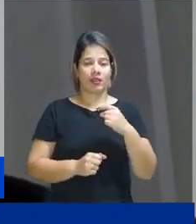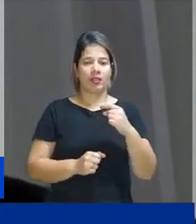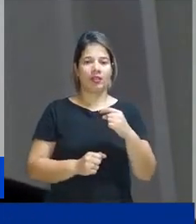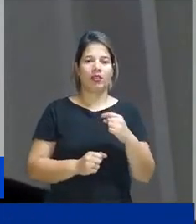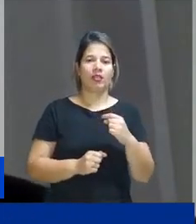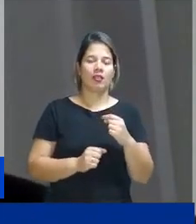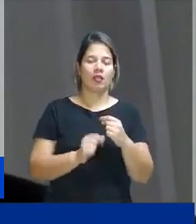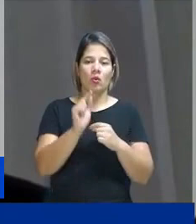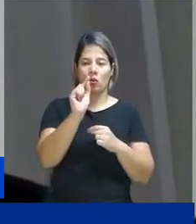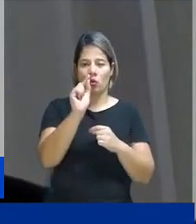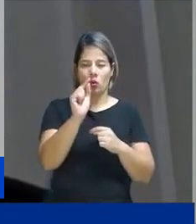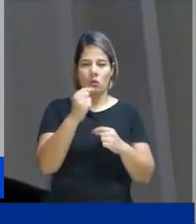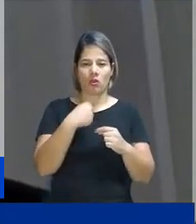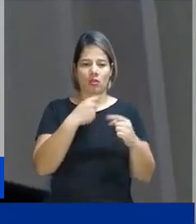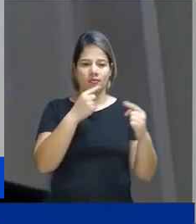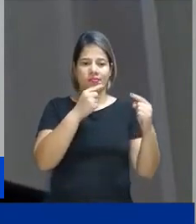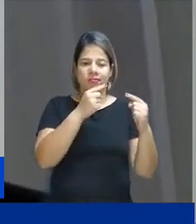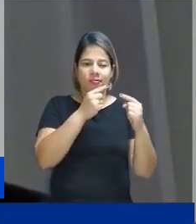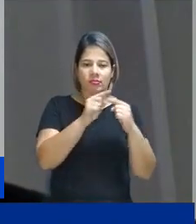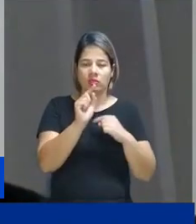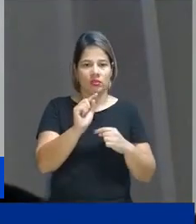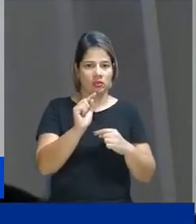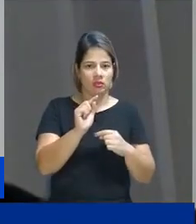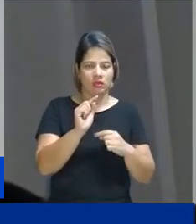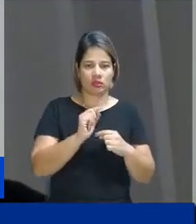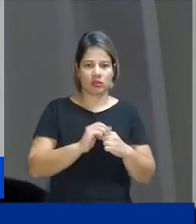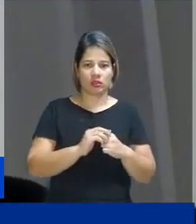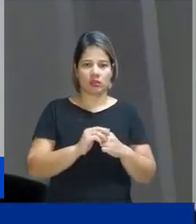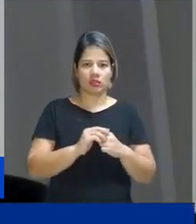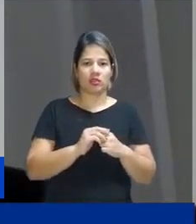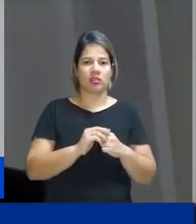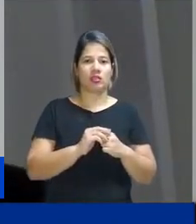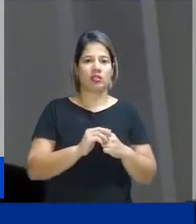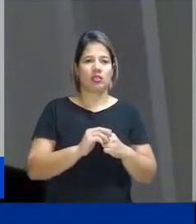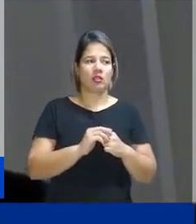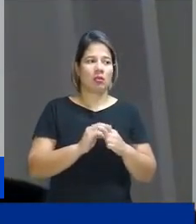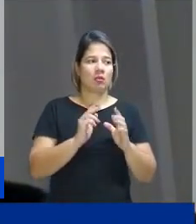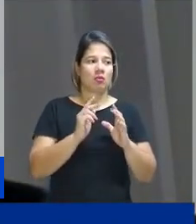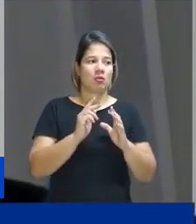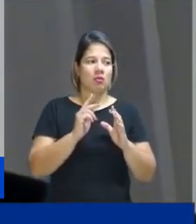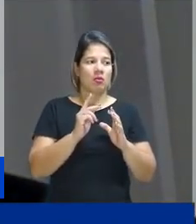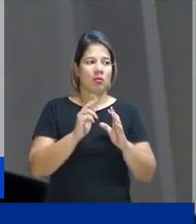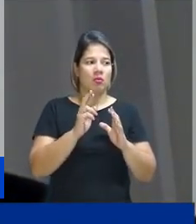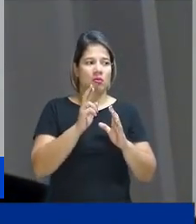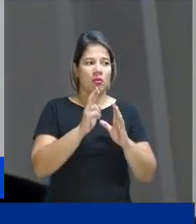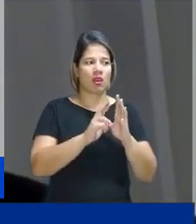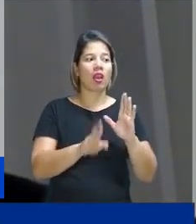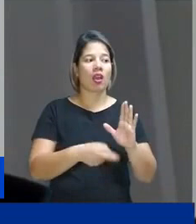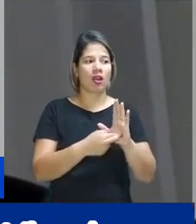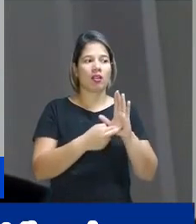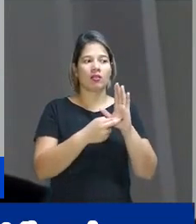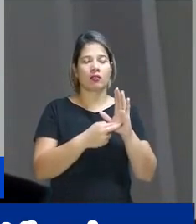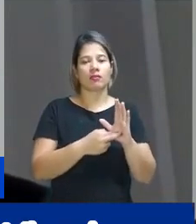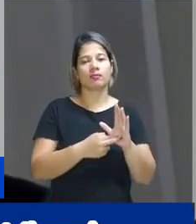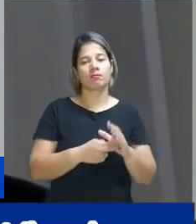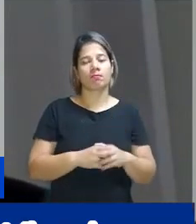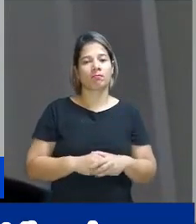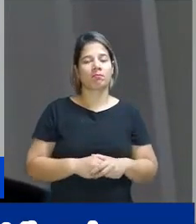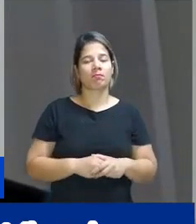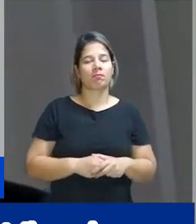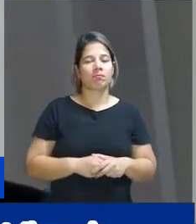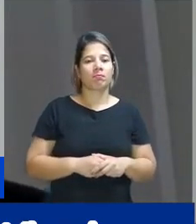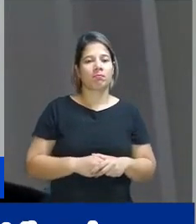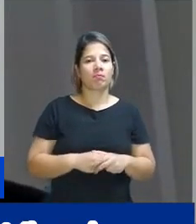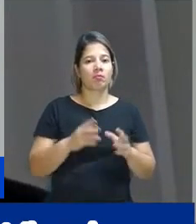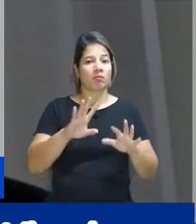excelência, do relator, e acompanhar o parecer do NACEP, porque o órgão